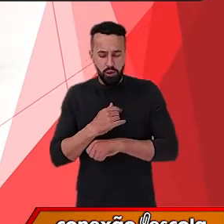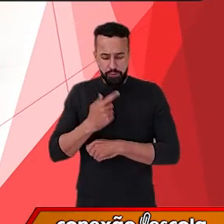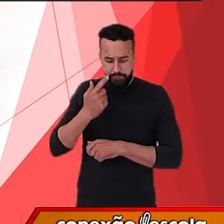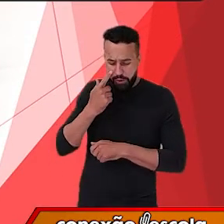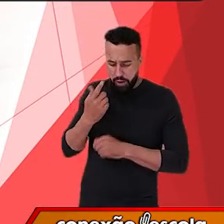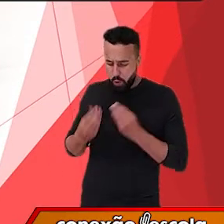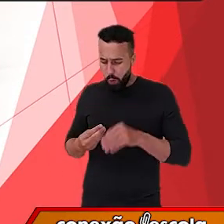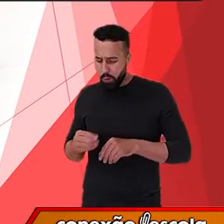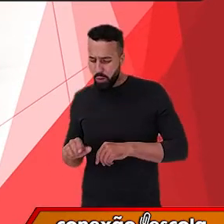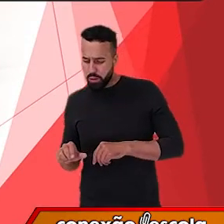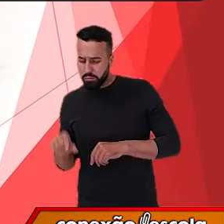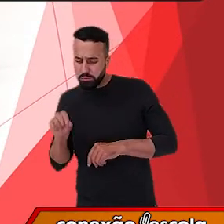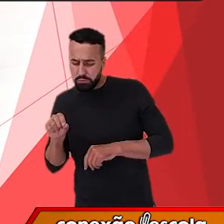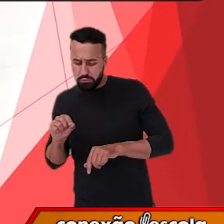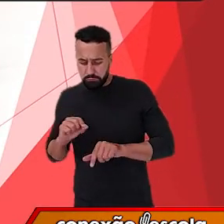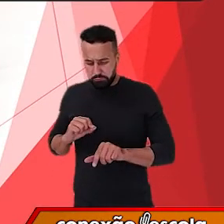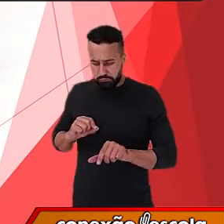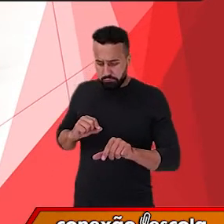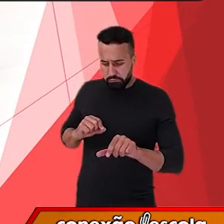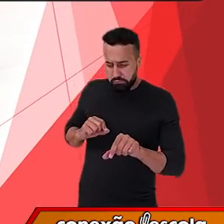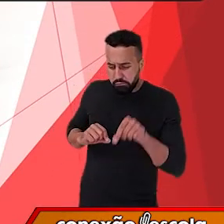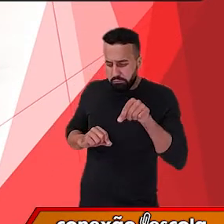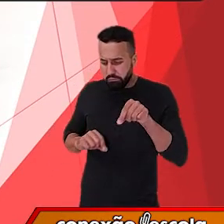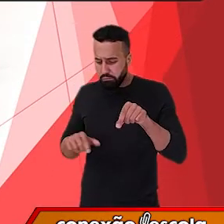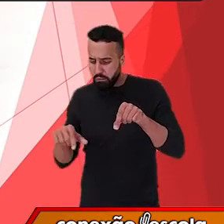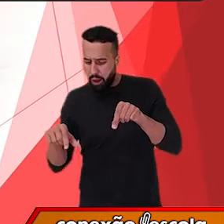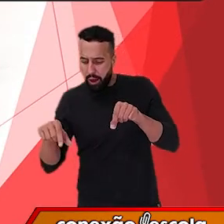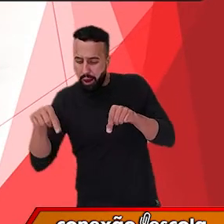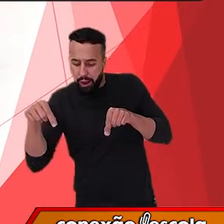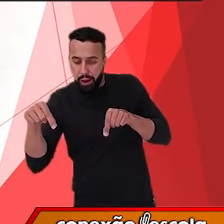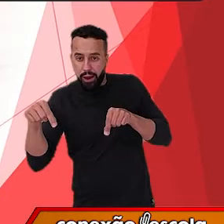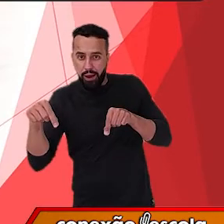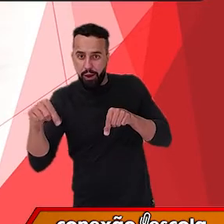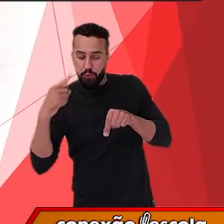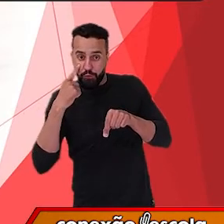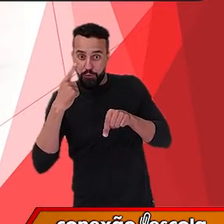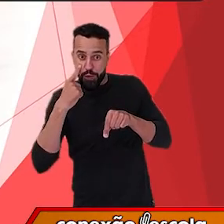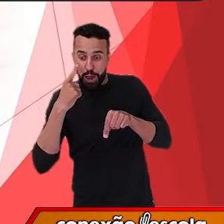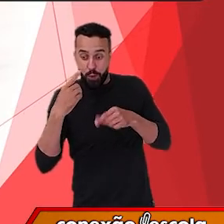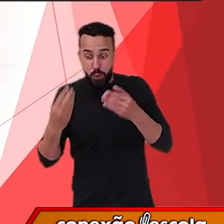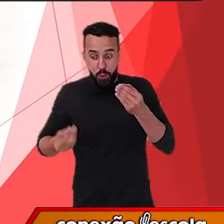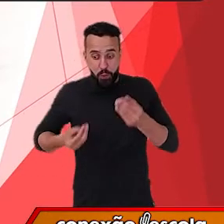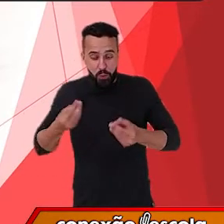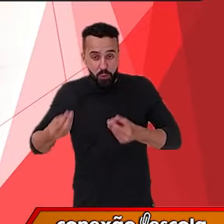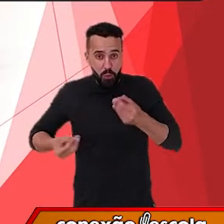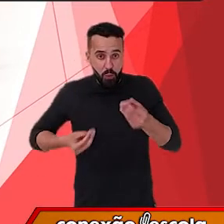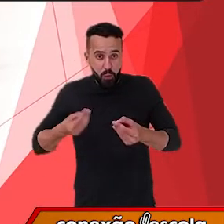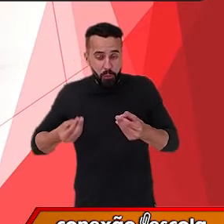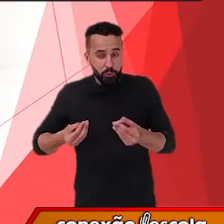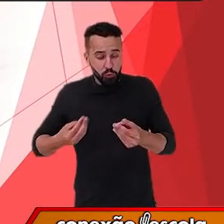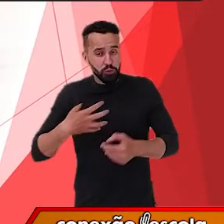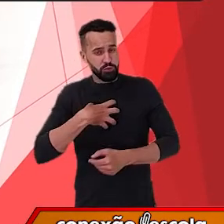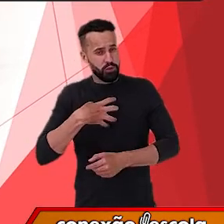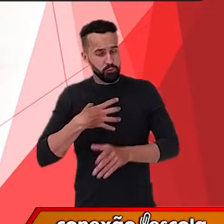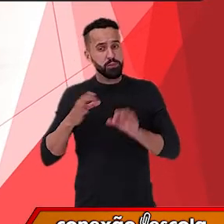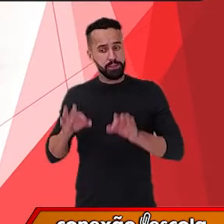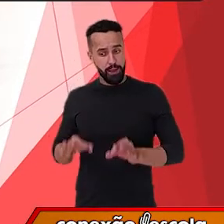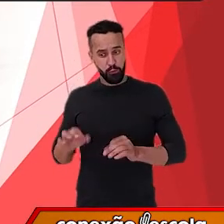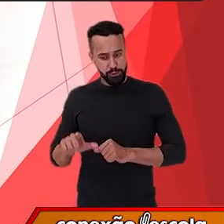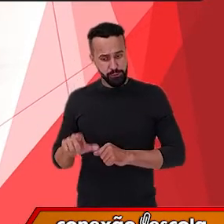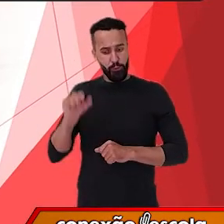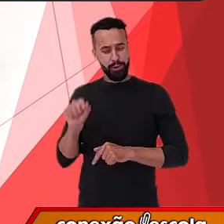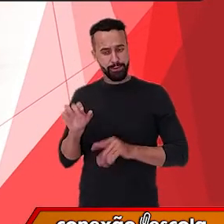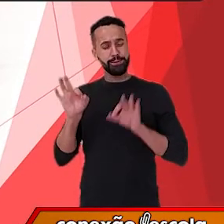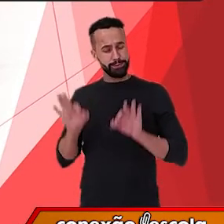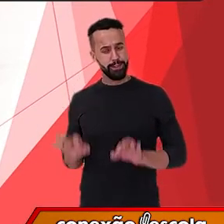analisar a disposição das varetas no jogo e entender qual vareta está sustentando o peso de qual vareta, escolhendo sempre a